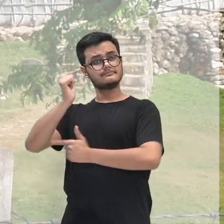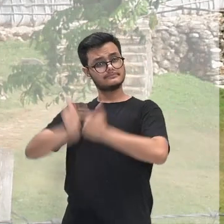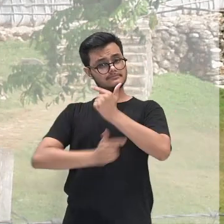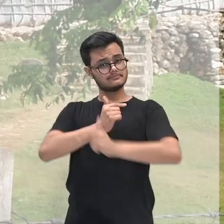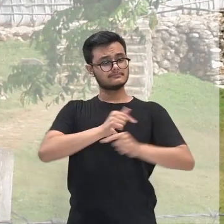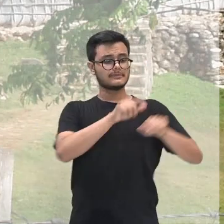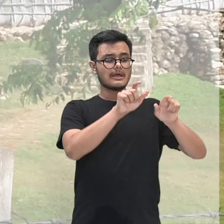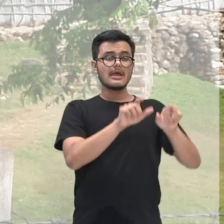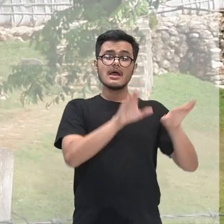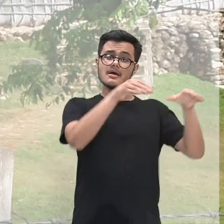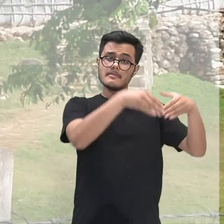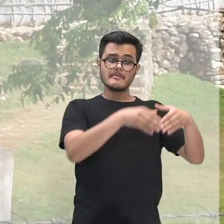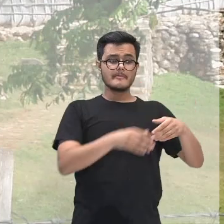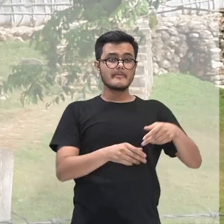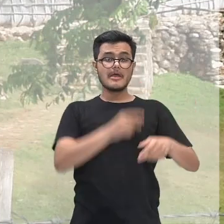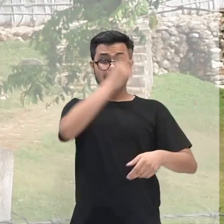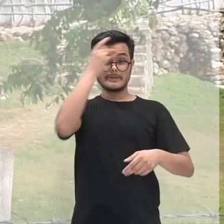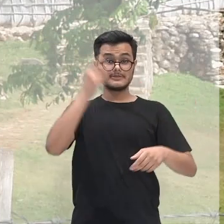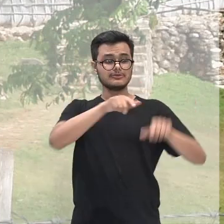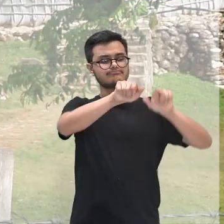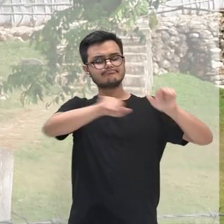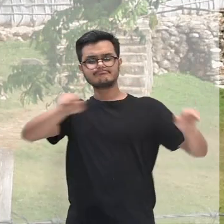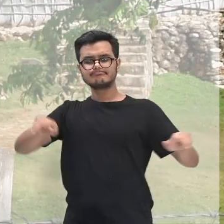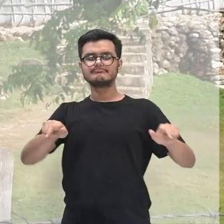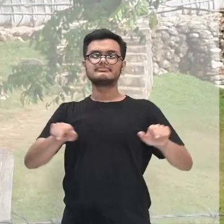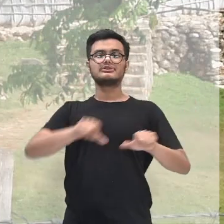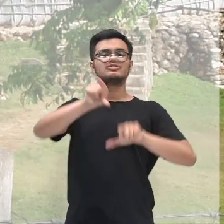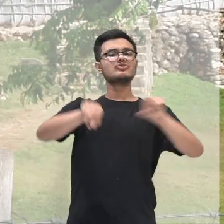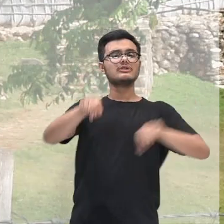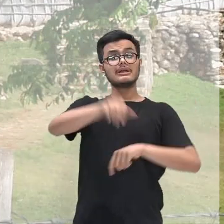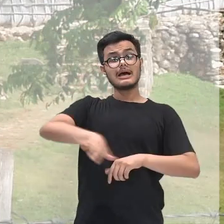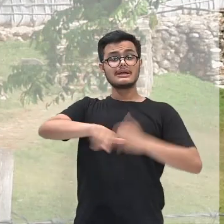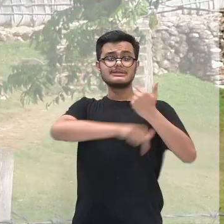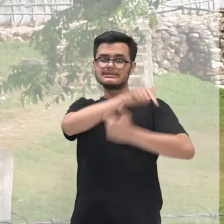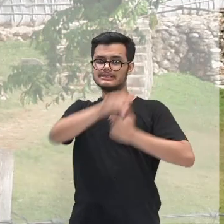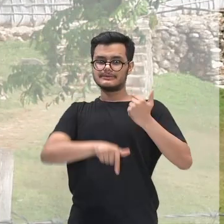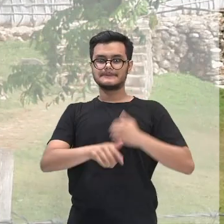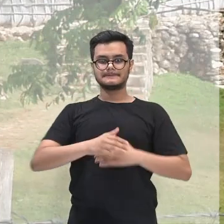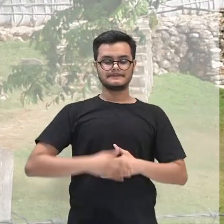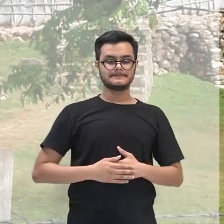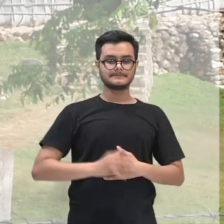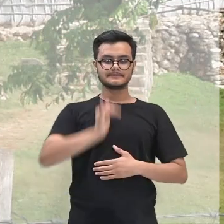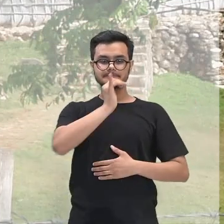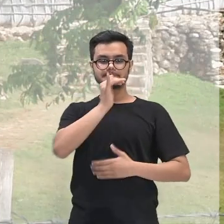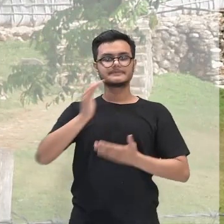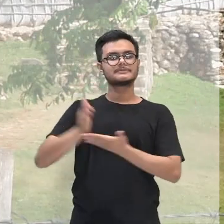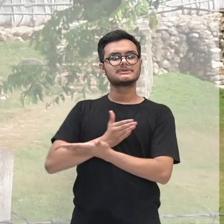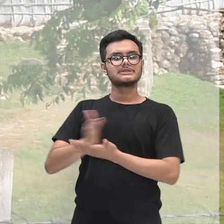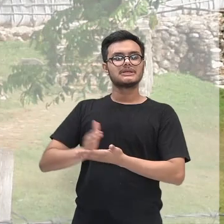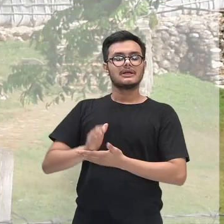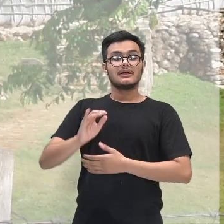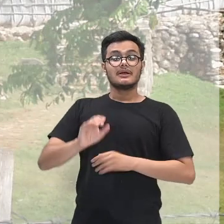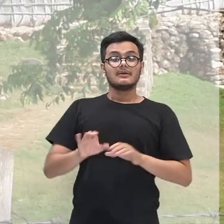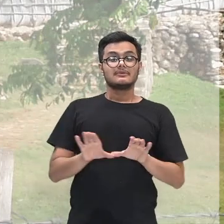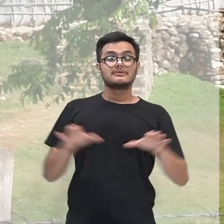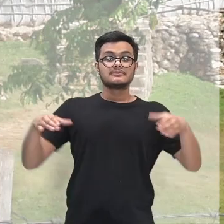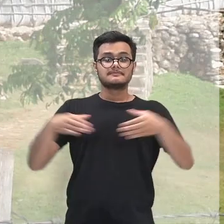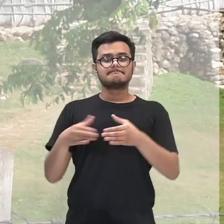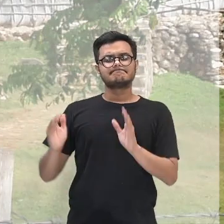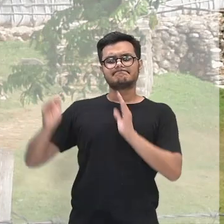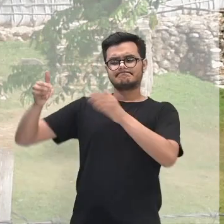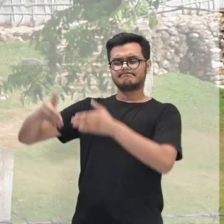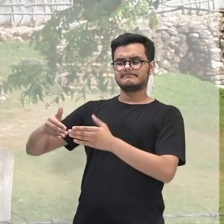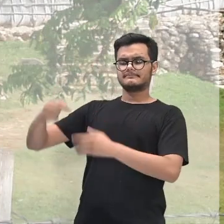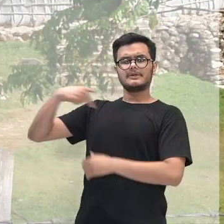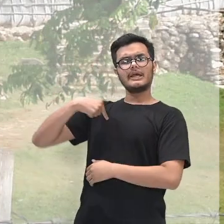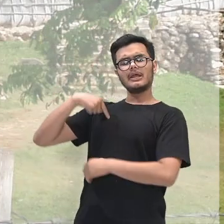se especializando em diferentes atividades, como aquelas pessoas que pertenciam a esse cascado se especializavam na